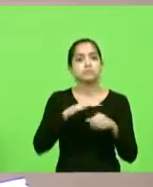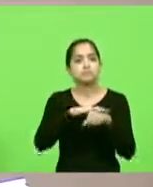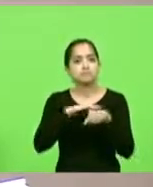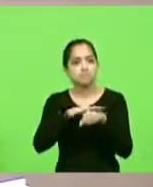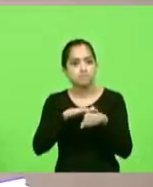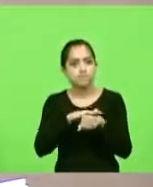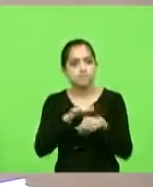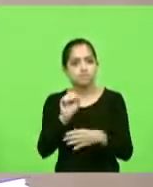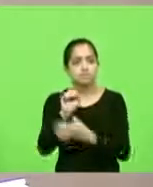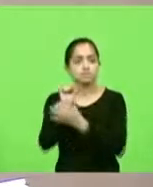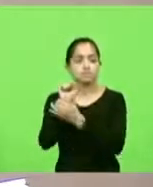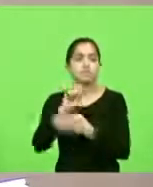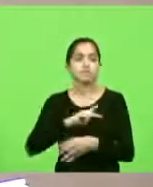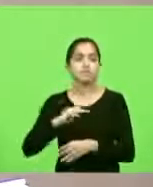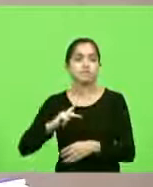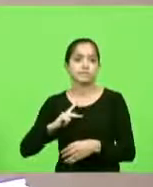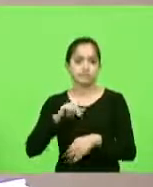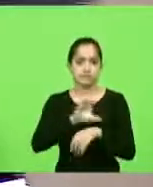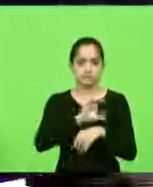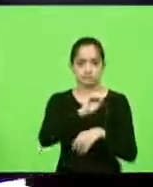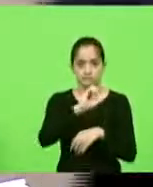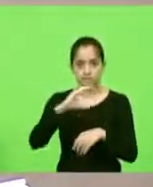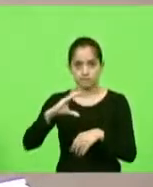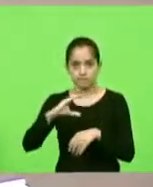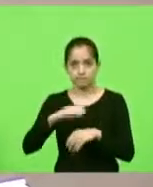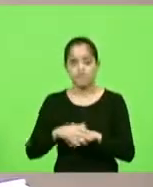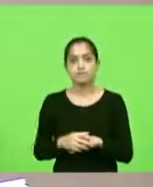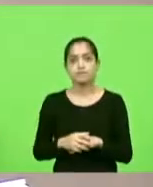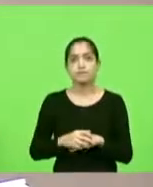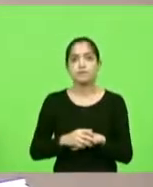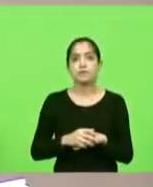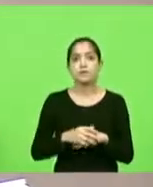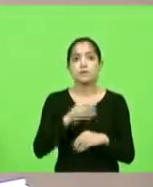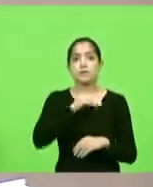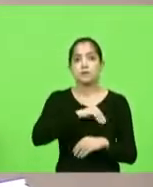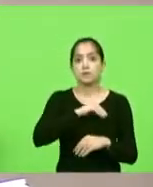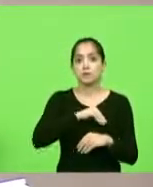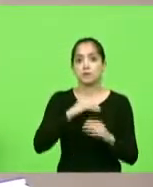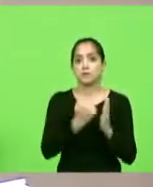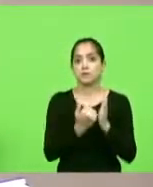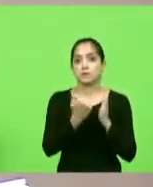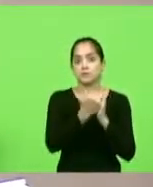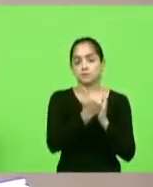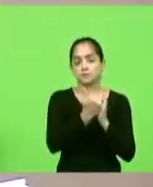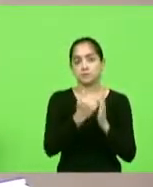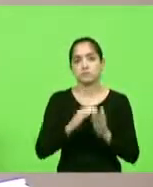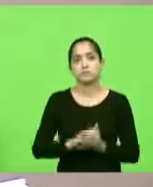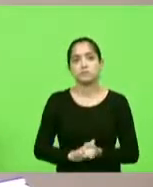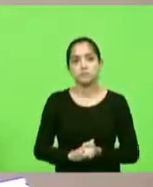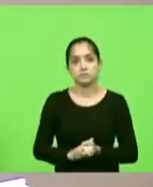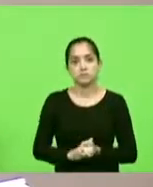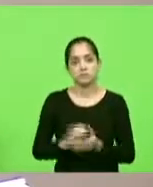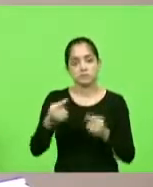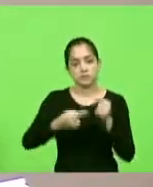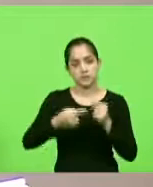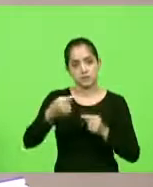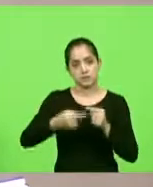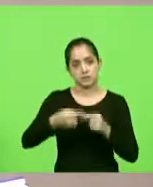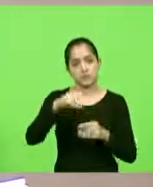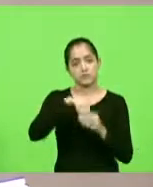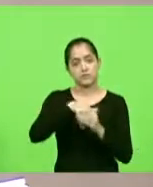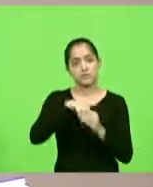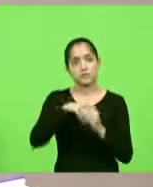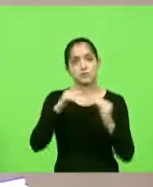de segurança pública do Estado em torno da reposição salarial da categoria. Em discussão. Não havendo quem queira discutir,